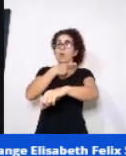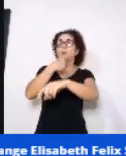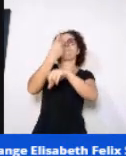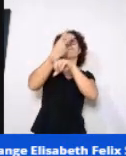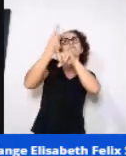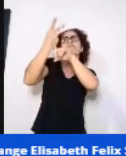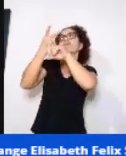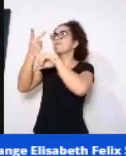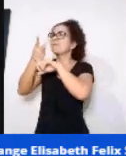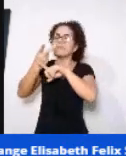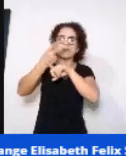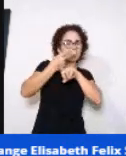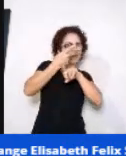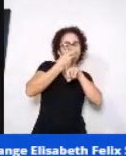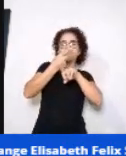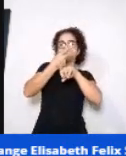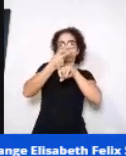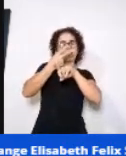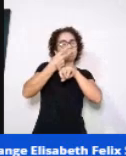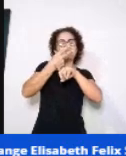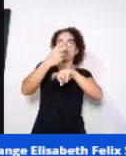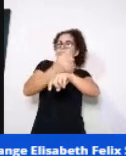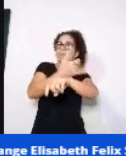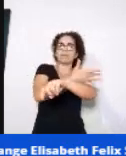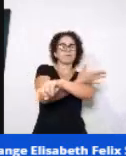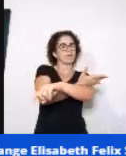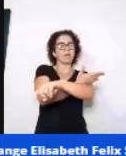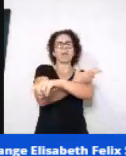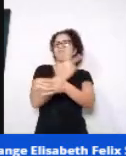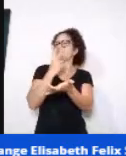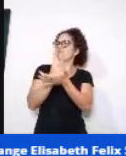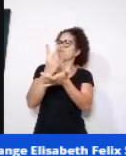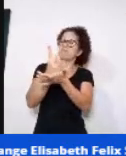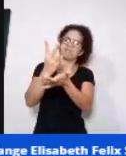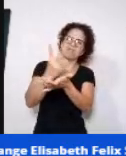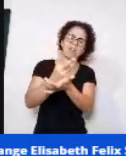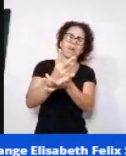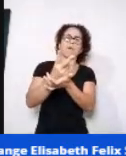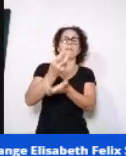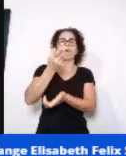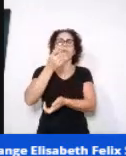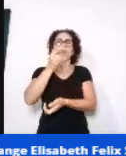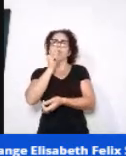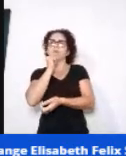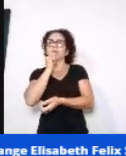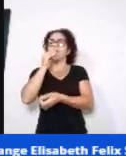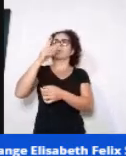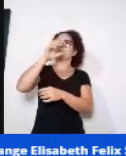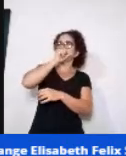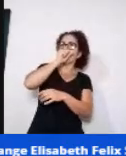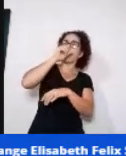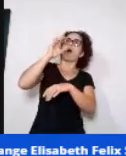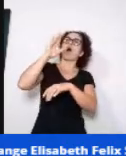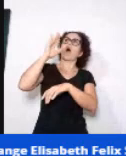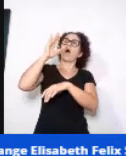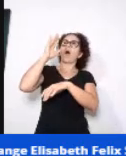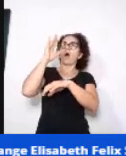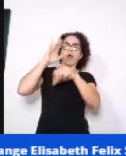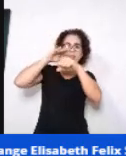noite, a gente estava, né, em busca de emoção. Uma entrevista de emprego para um trabalho novo, eu quero